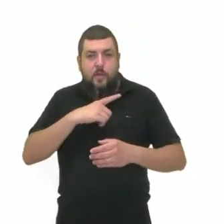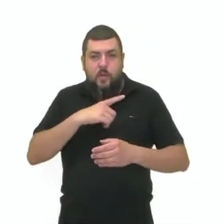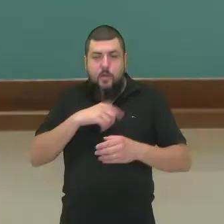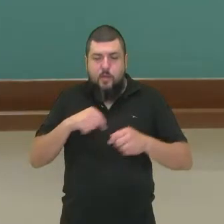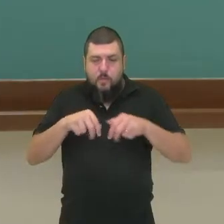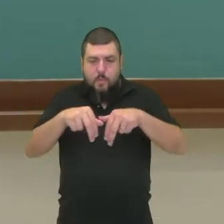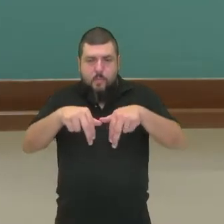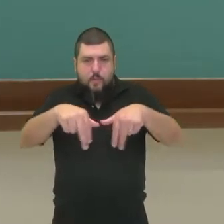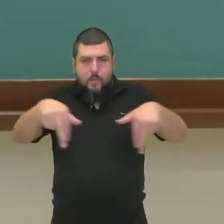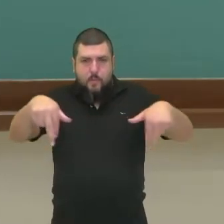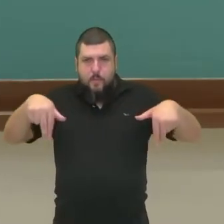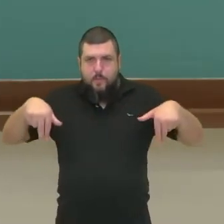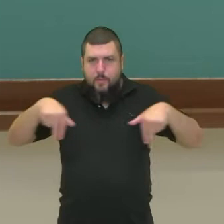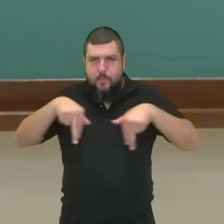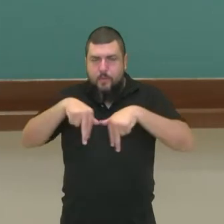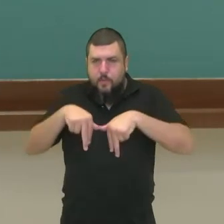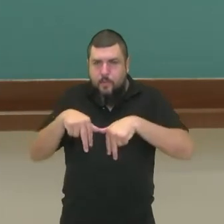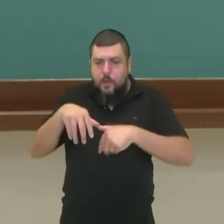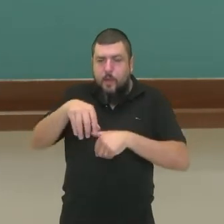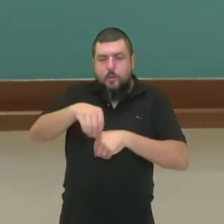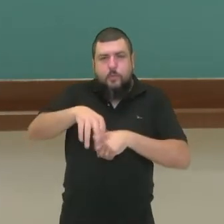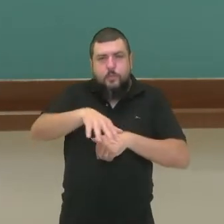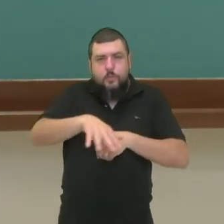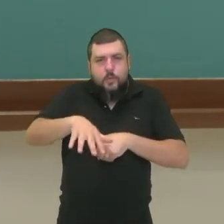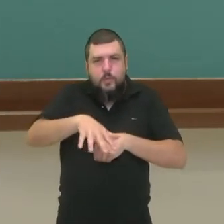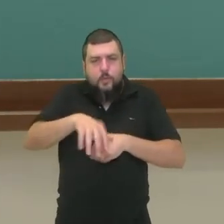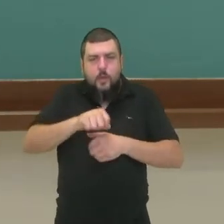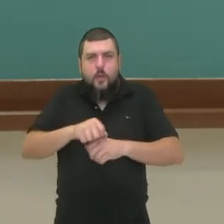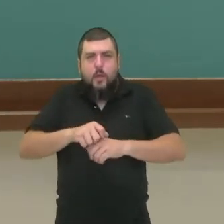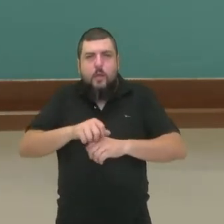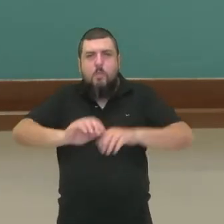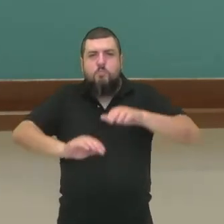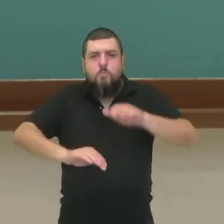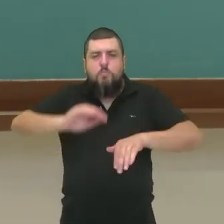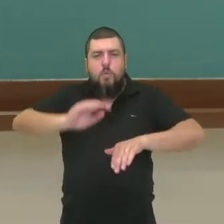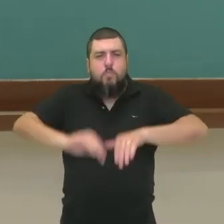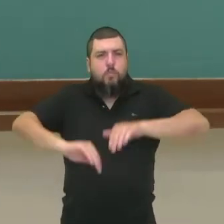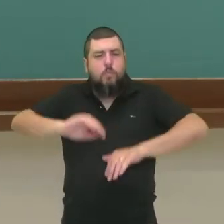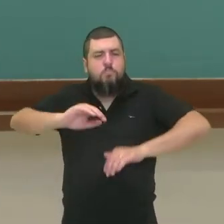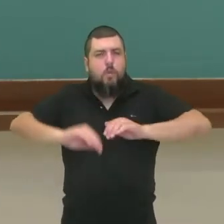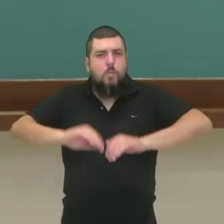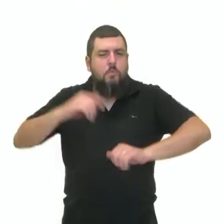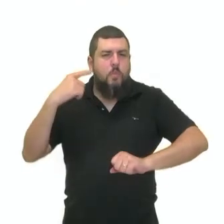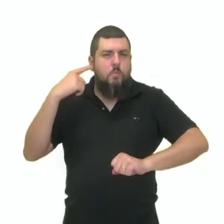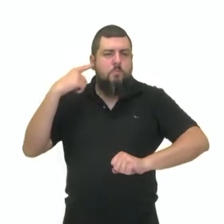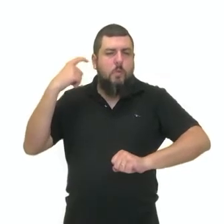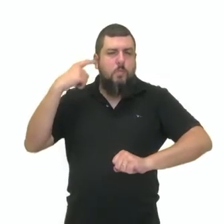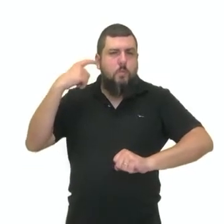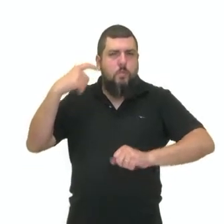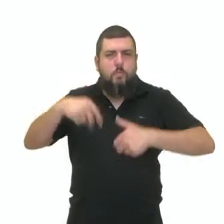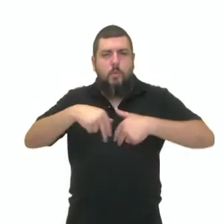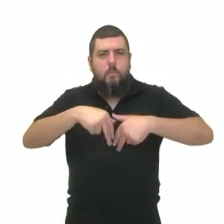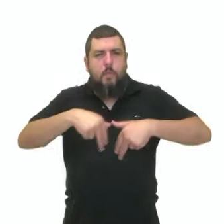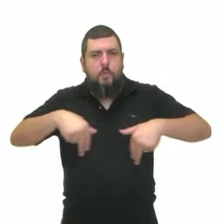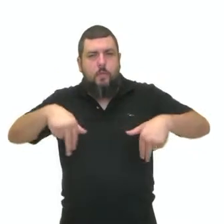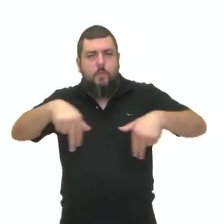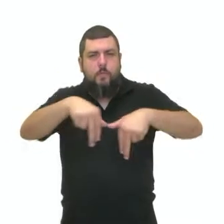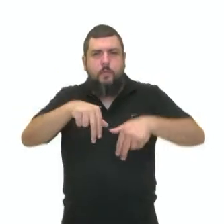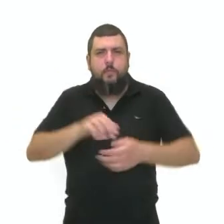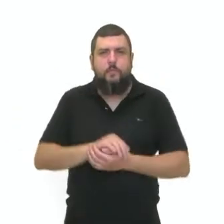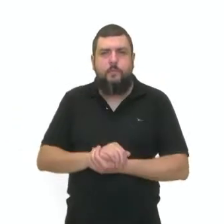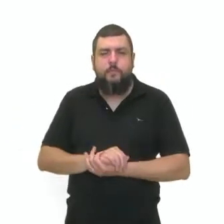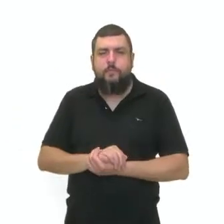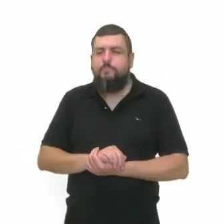batendo o tambor, conduzindo também essa ciranda, Vai ser o cirandeiro também, o contramestre. Ou na caixa.